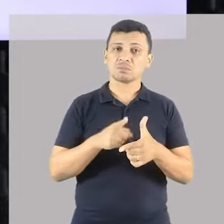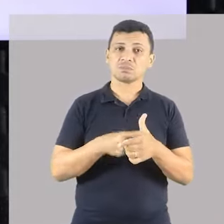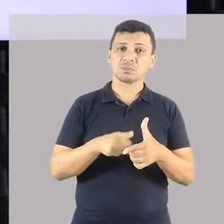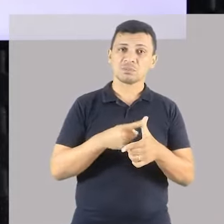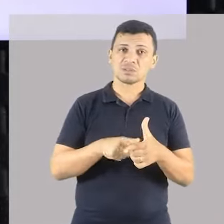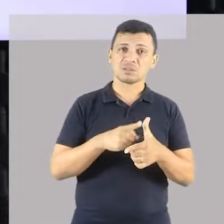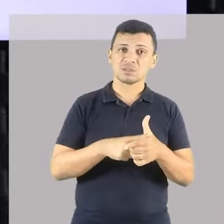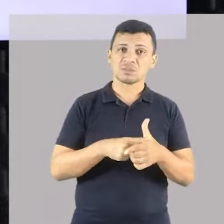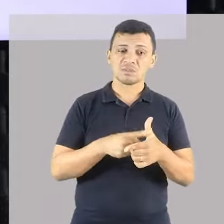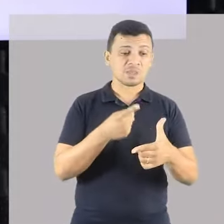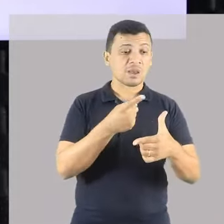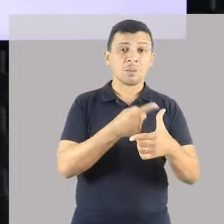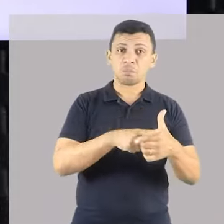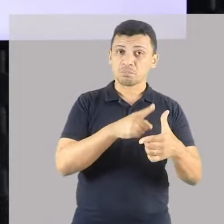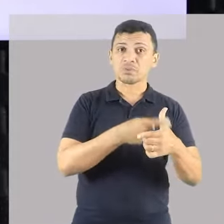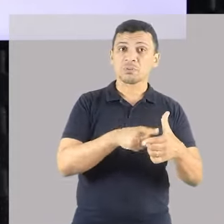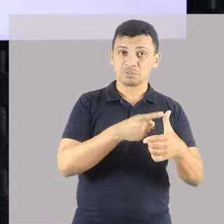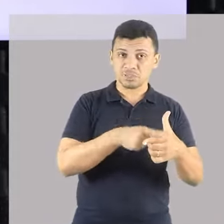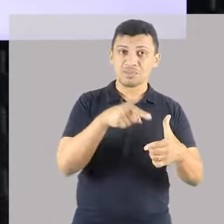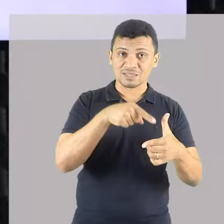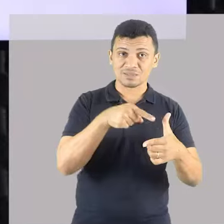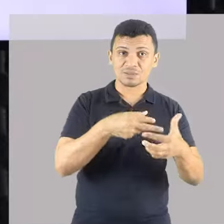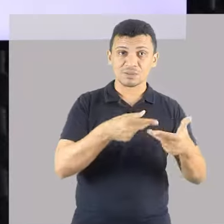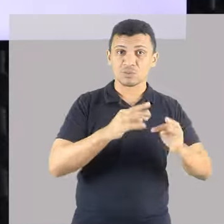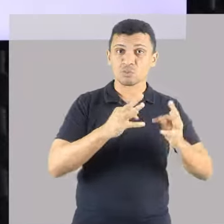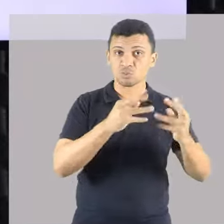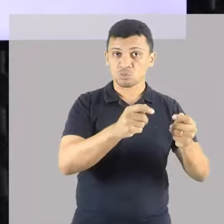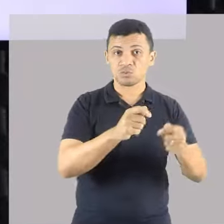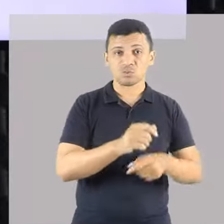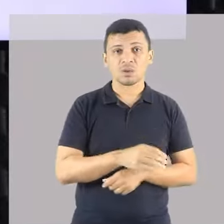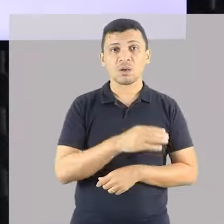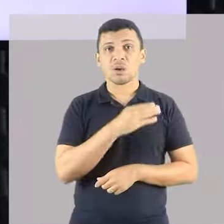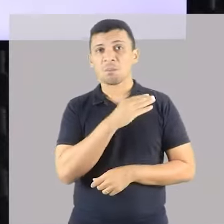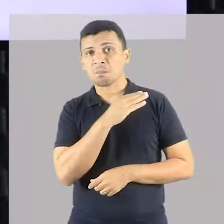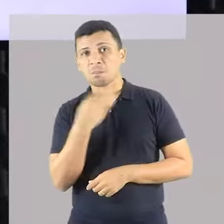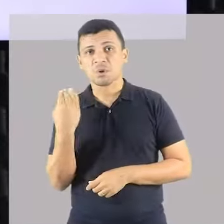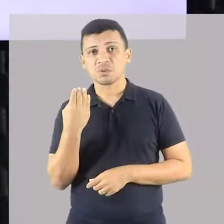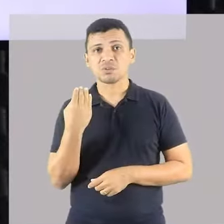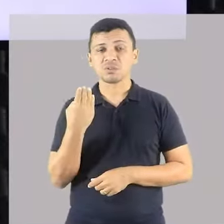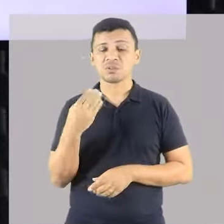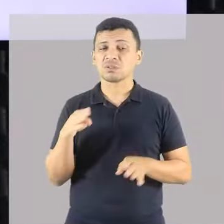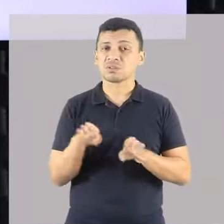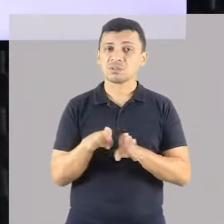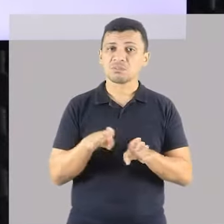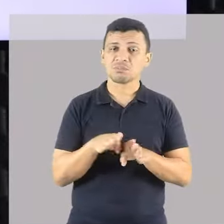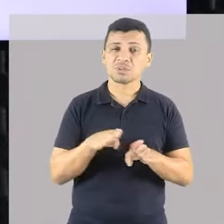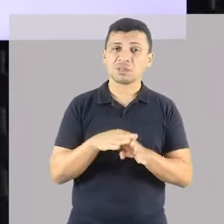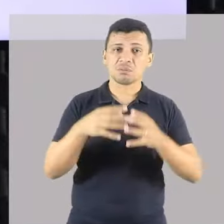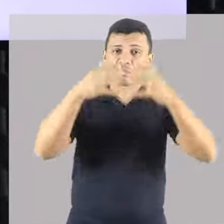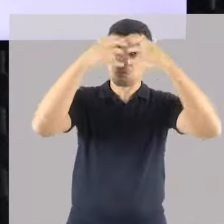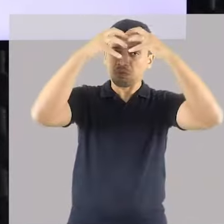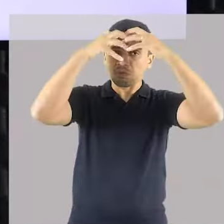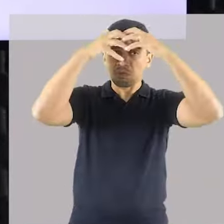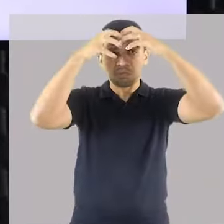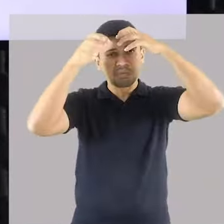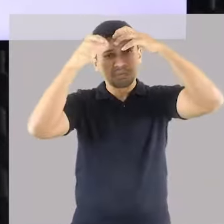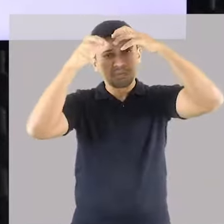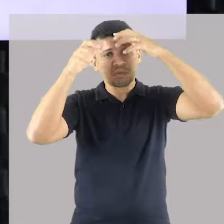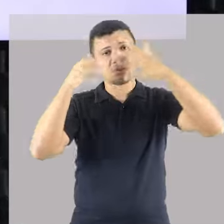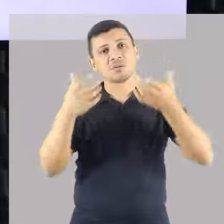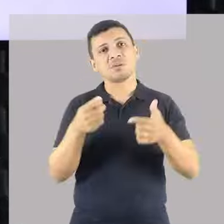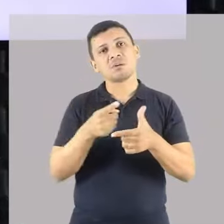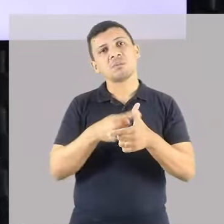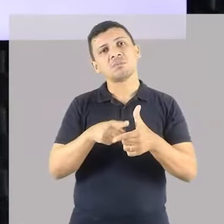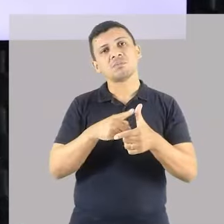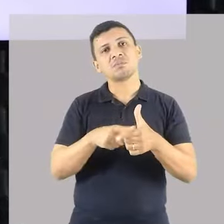ó problemas generalizou certo como morte súbito e derrame aqui ele especificou que problemas são esses